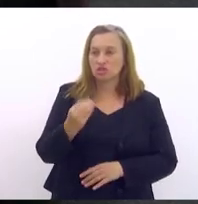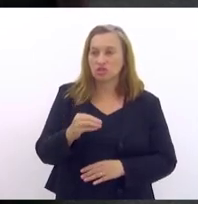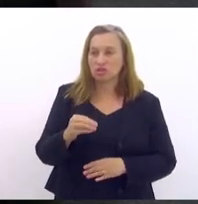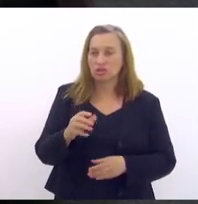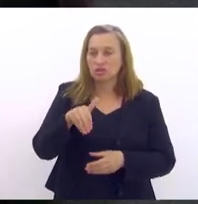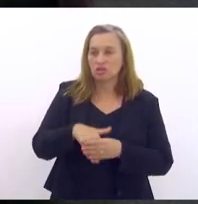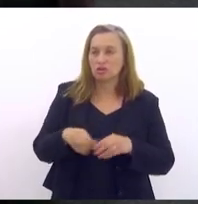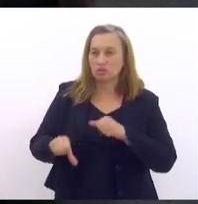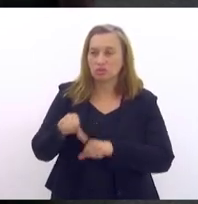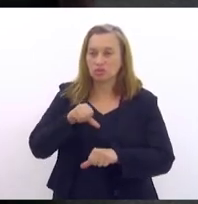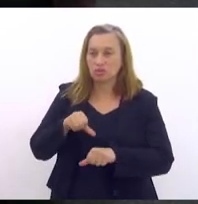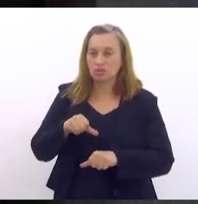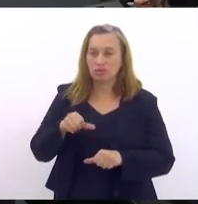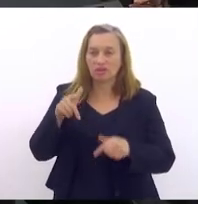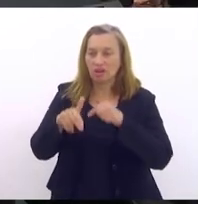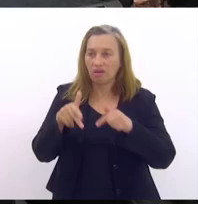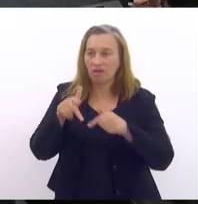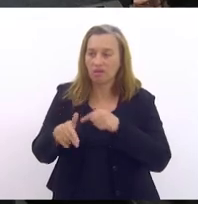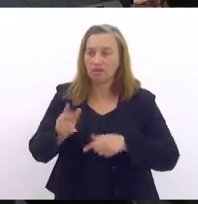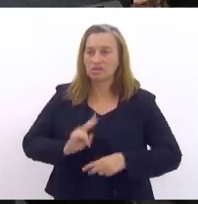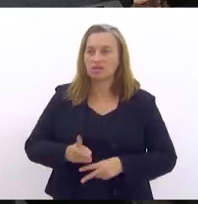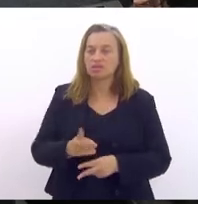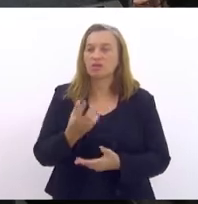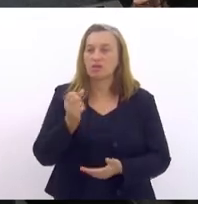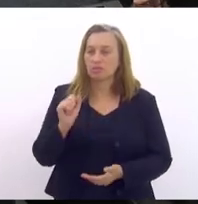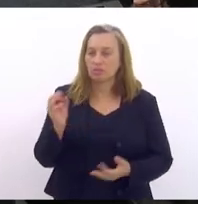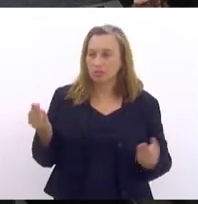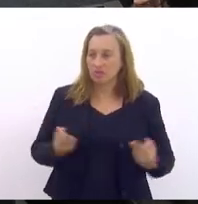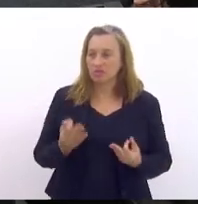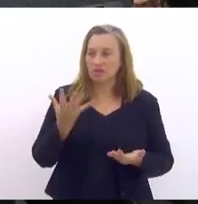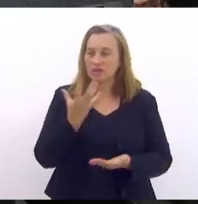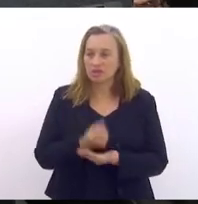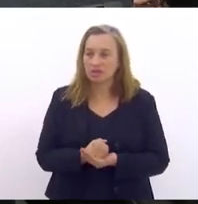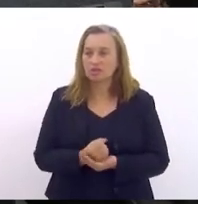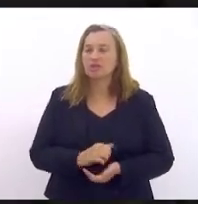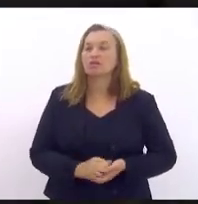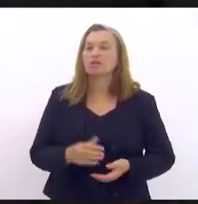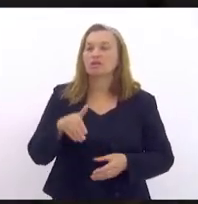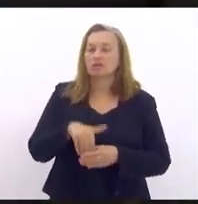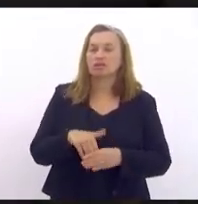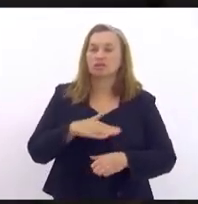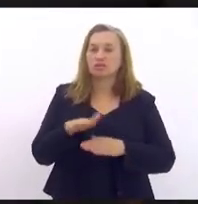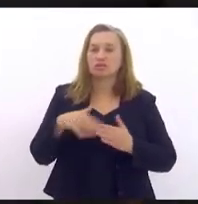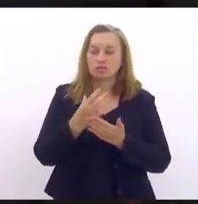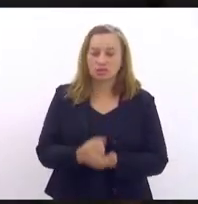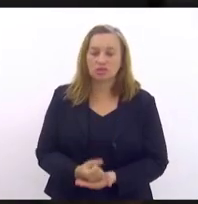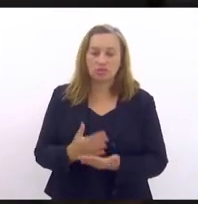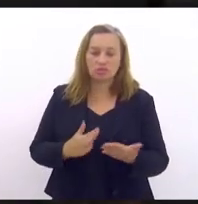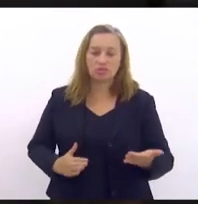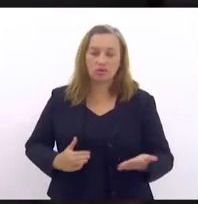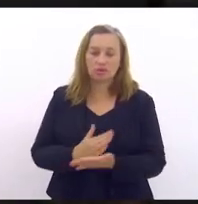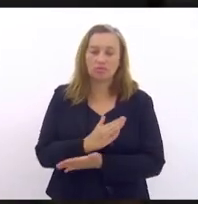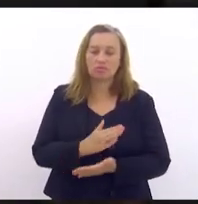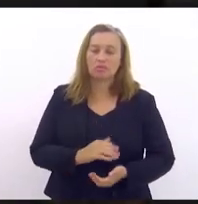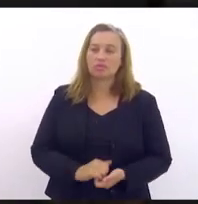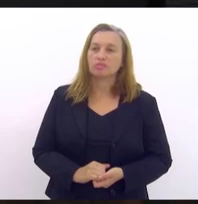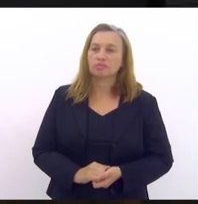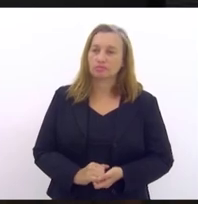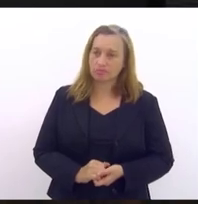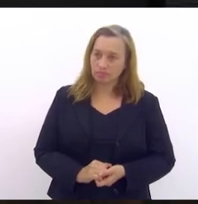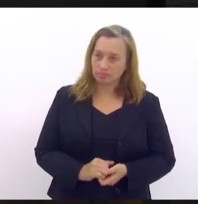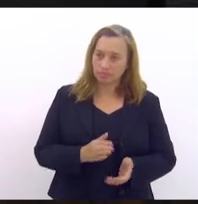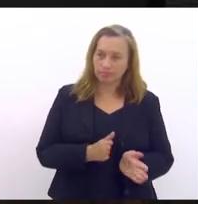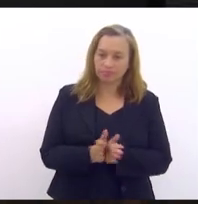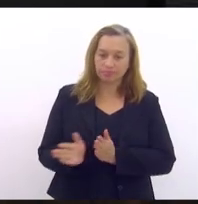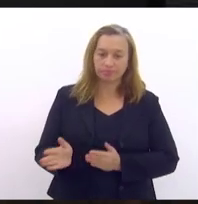4, para não ficar deputado interrompendo também. Perfeito, está registrado. Em votação, senhores que aprovam, permaneçam como estão. Aprovado,